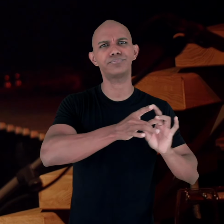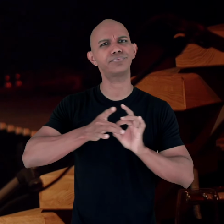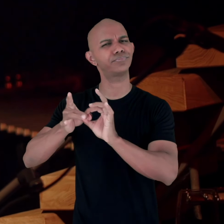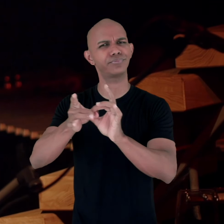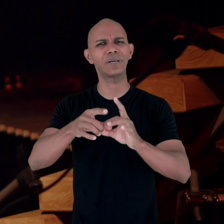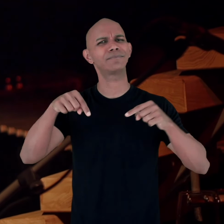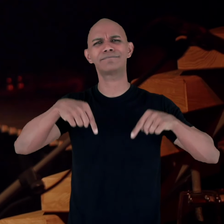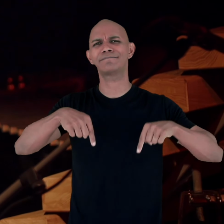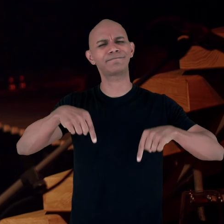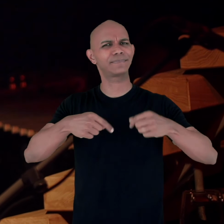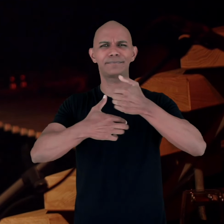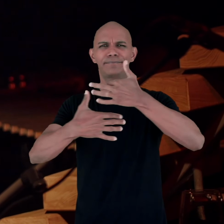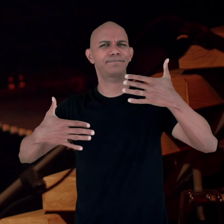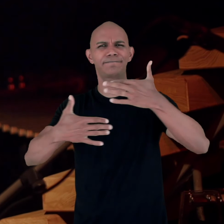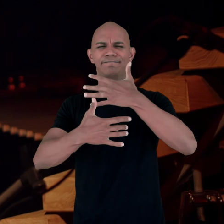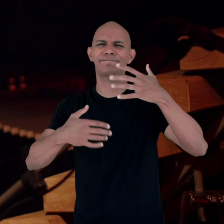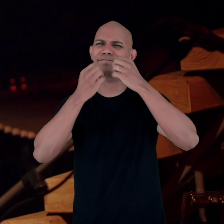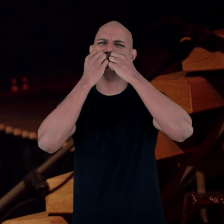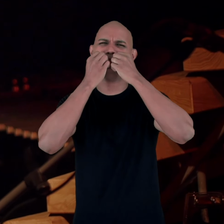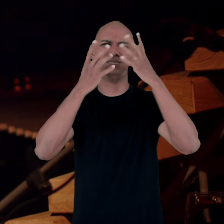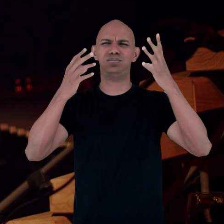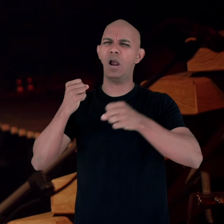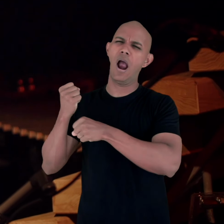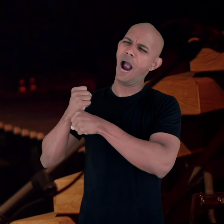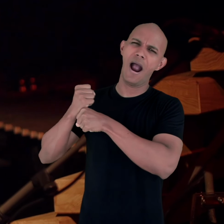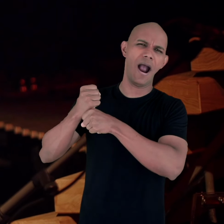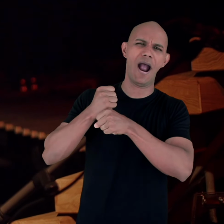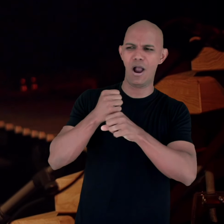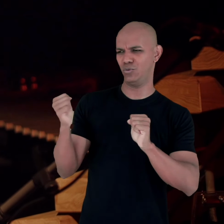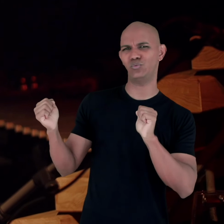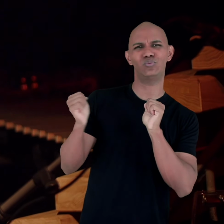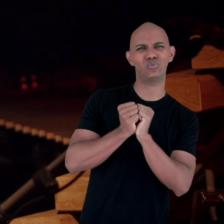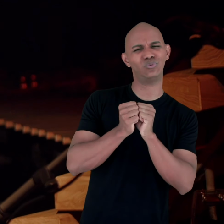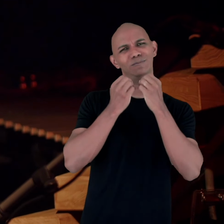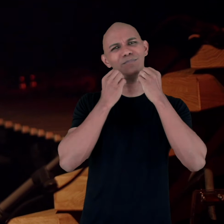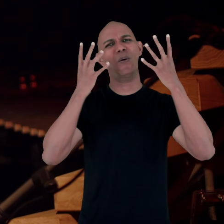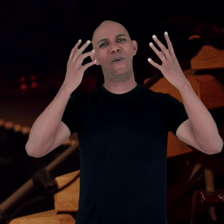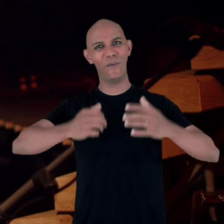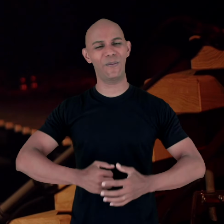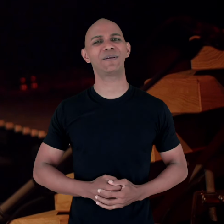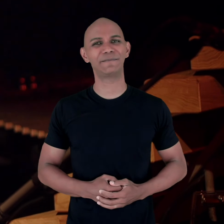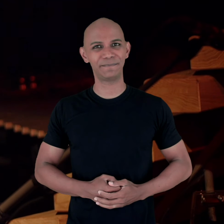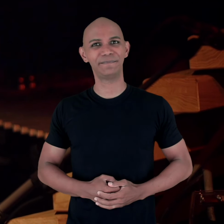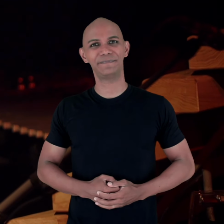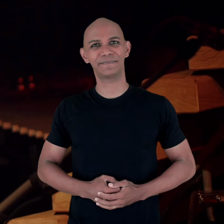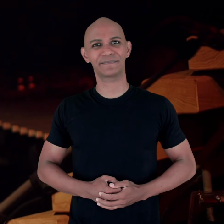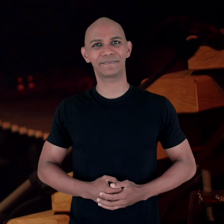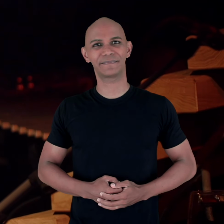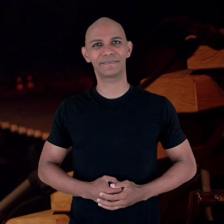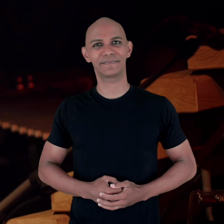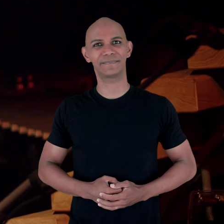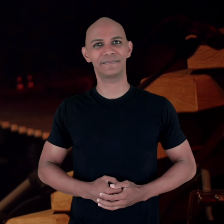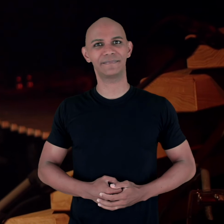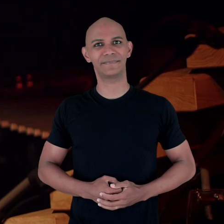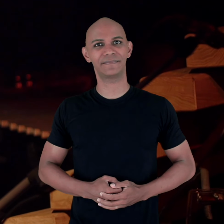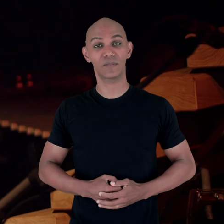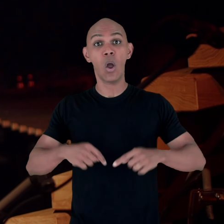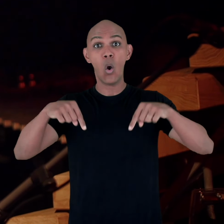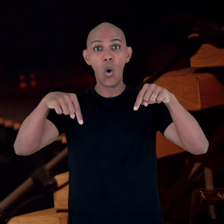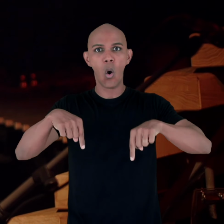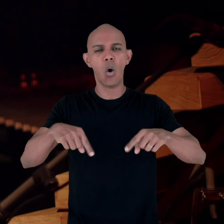sempre regendo a orquestra da Unicamp, a orquestra da cidade de Campinas. Então, Ricardo já está presente aqui há muitos anos na